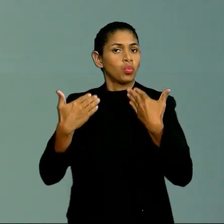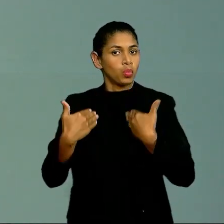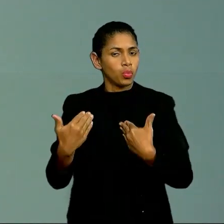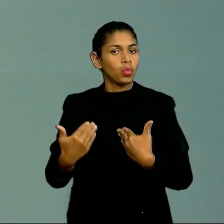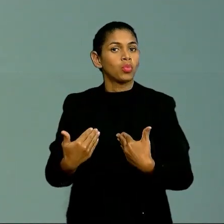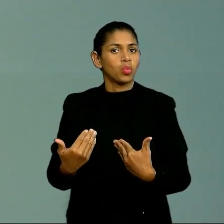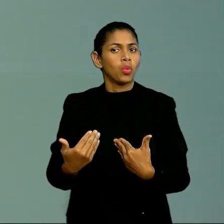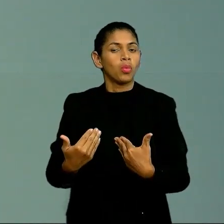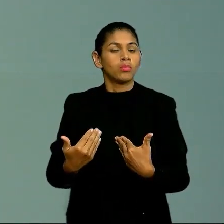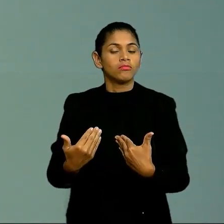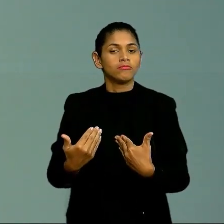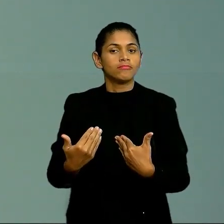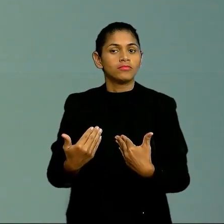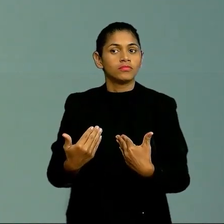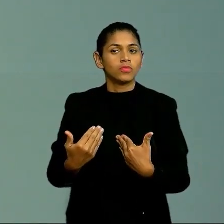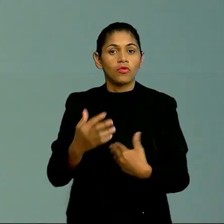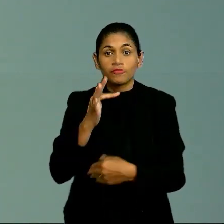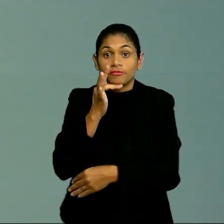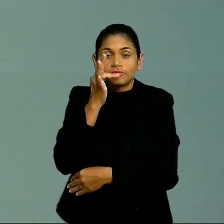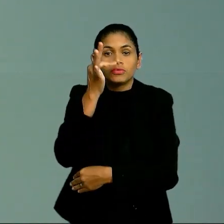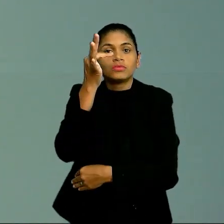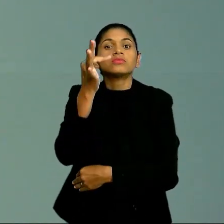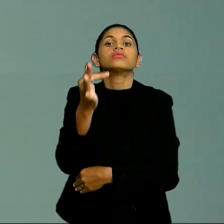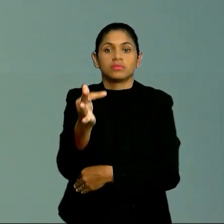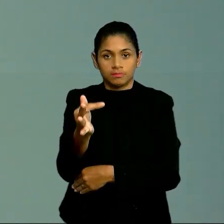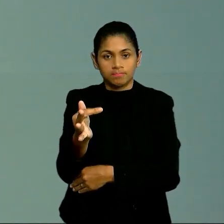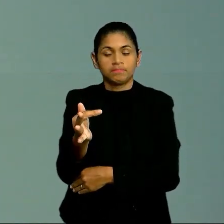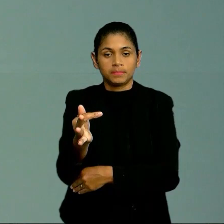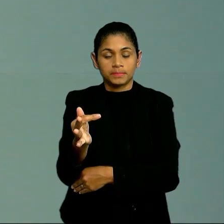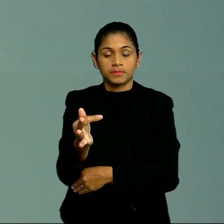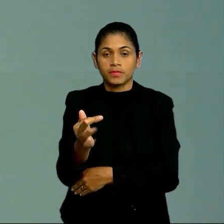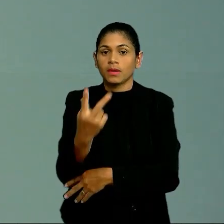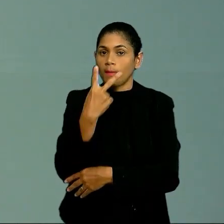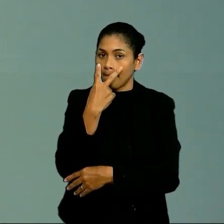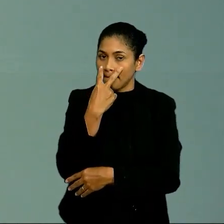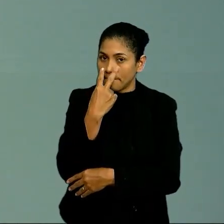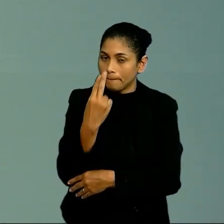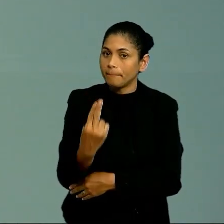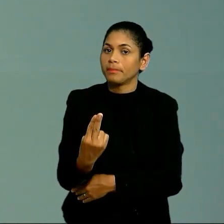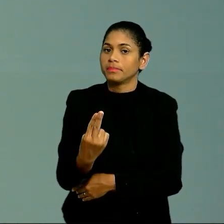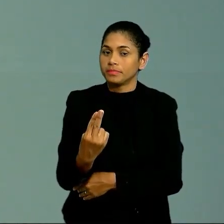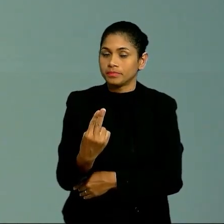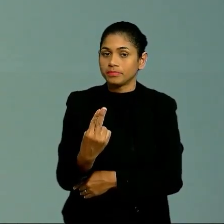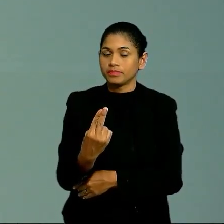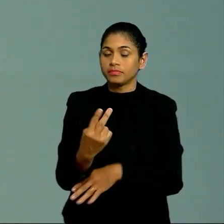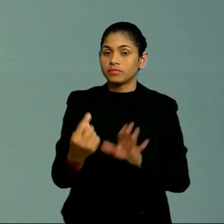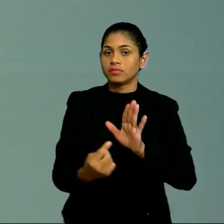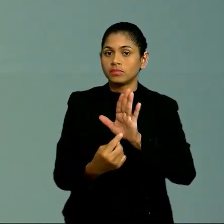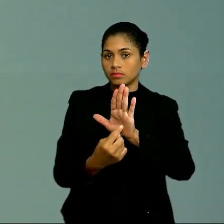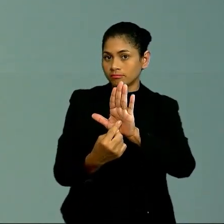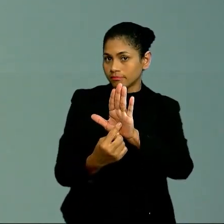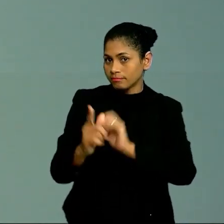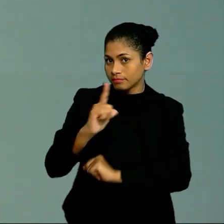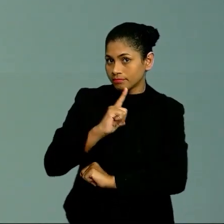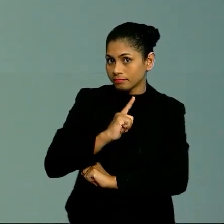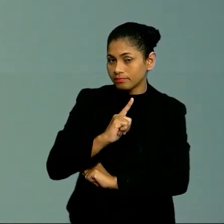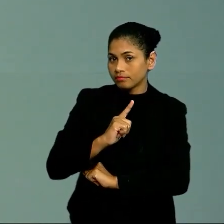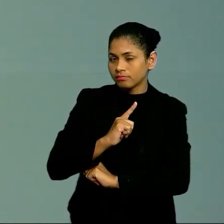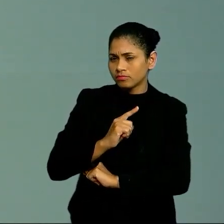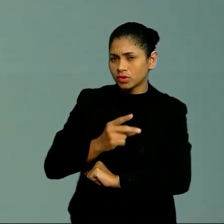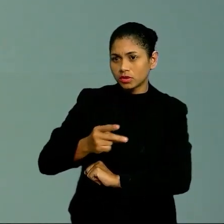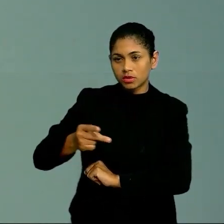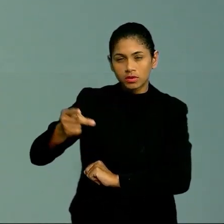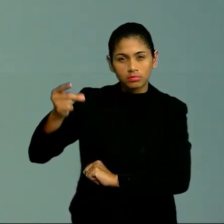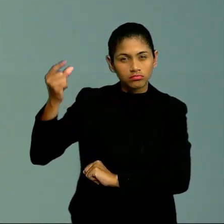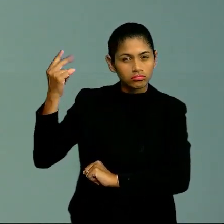vai mudando durante o desenvolvimento, mas é um esboço, eles são parecidos. Isso me mostra que eles têm aí um ancestral